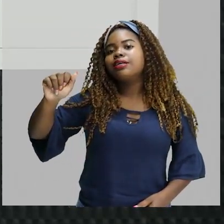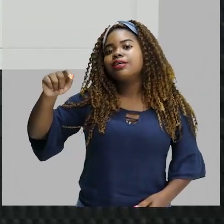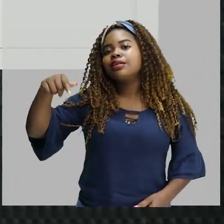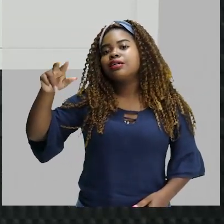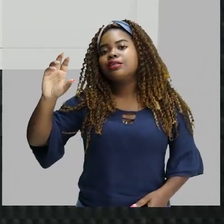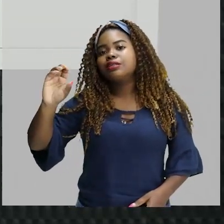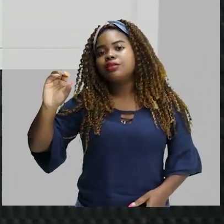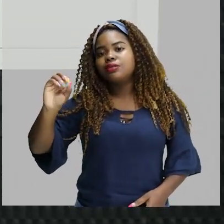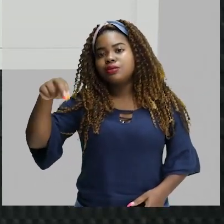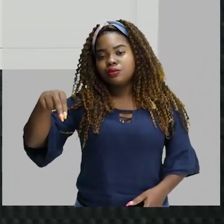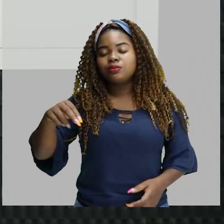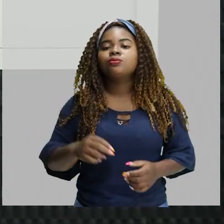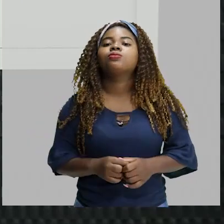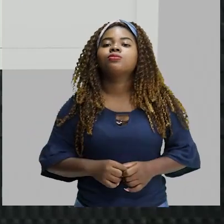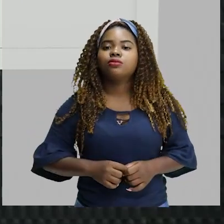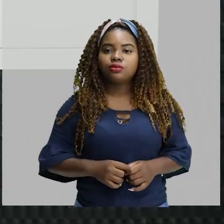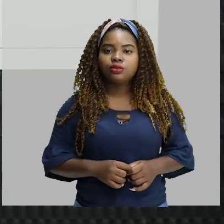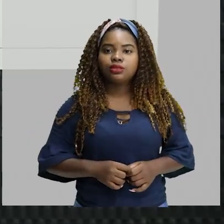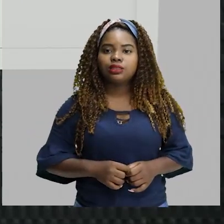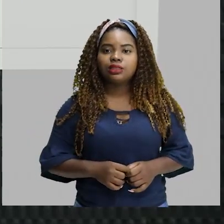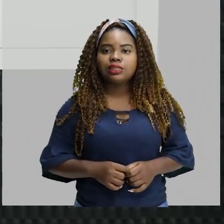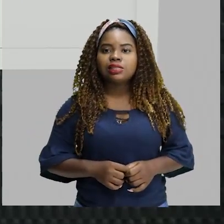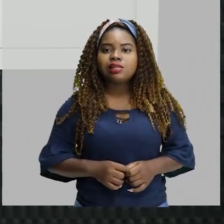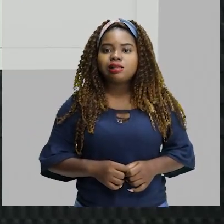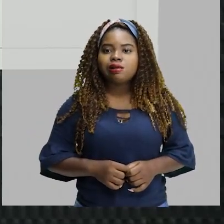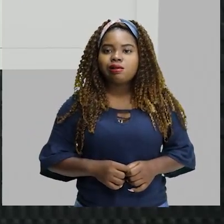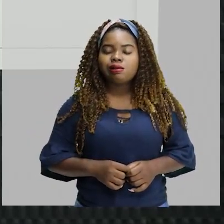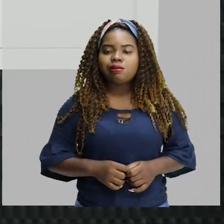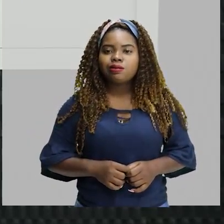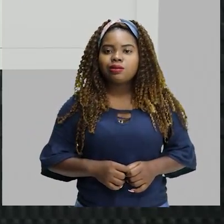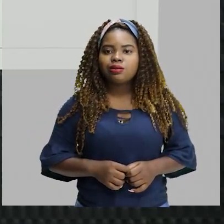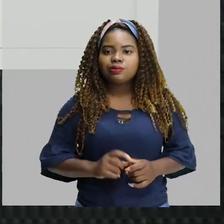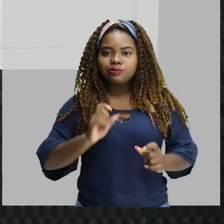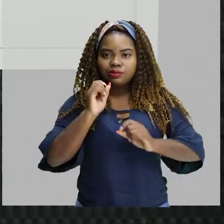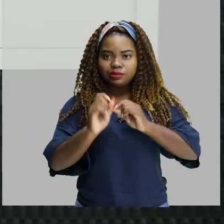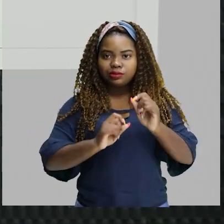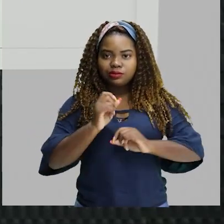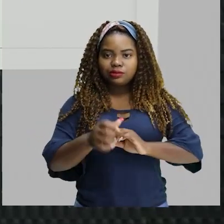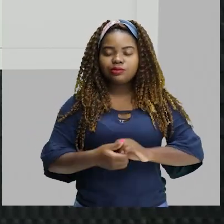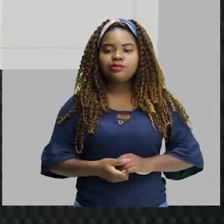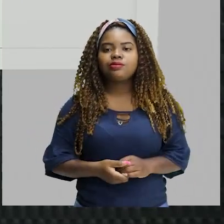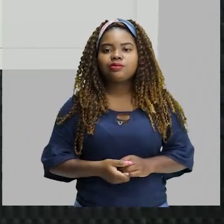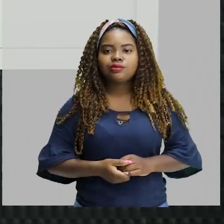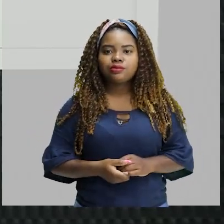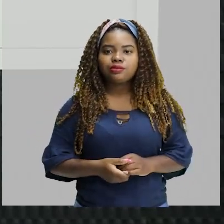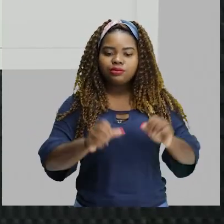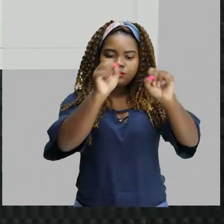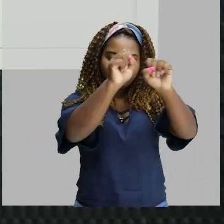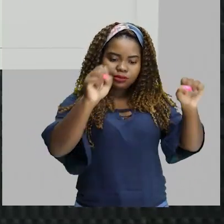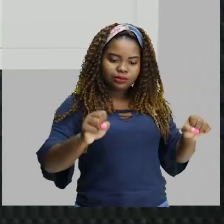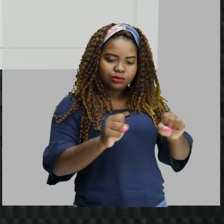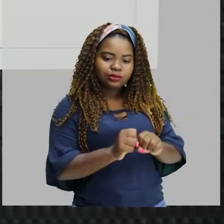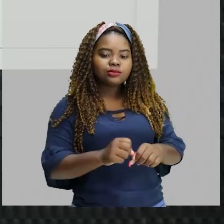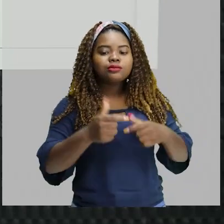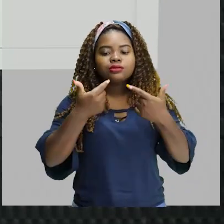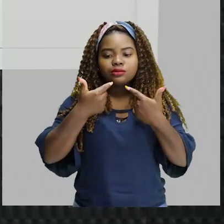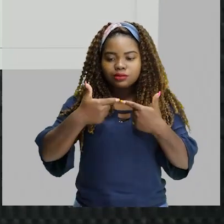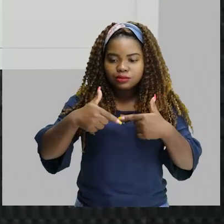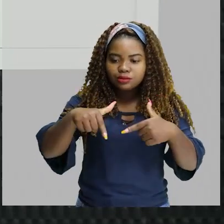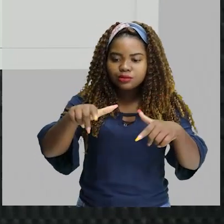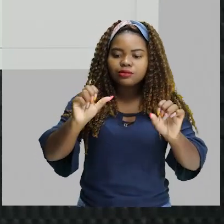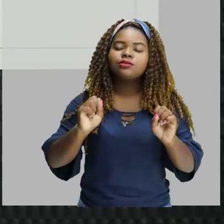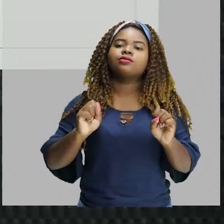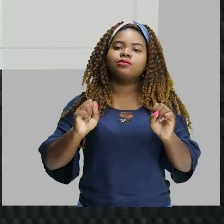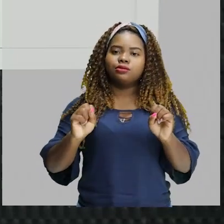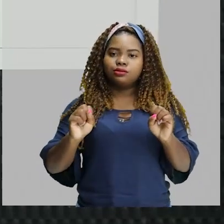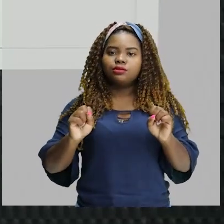beba nesta fonte aqui que ela é importante. A sistematização da linguagem,